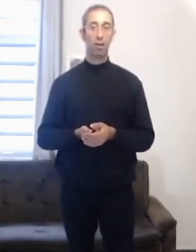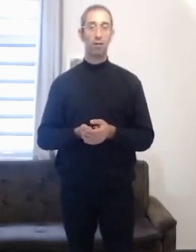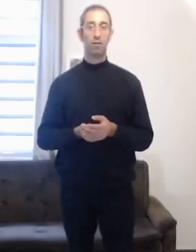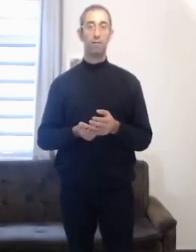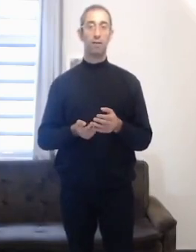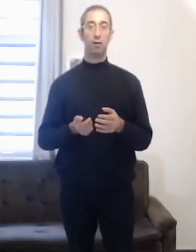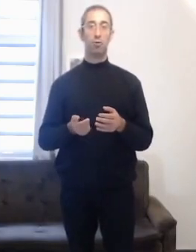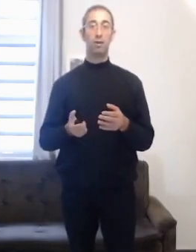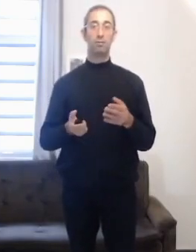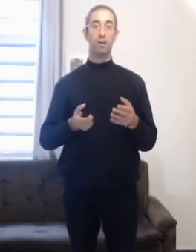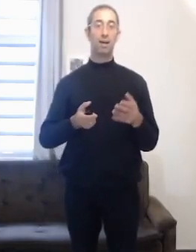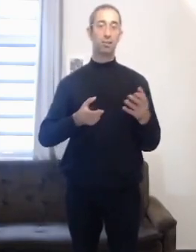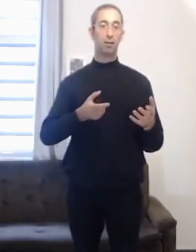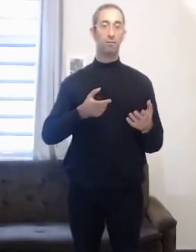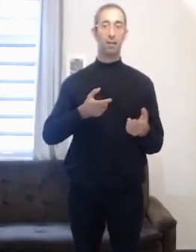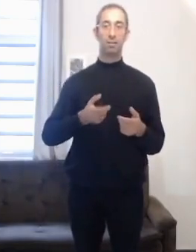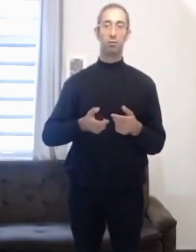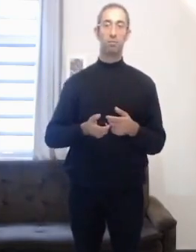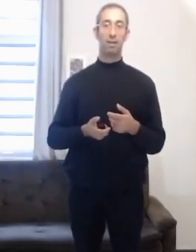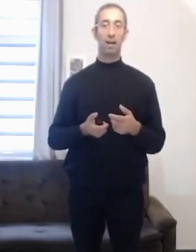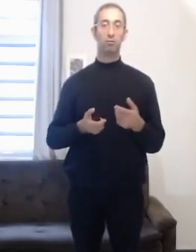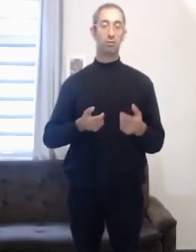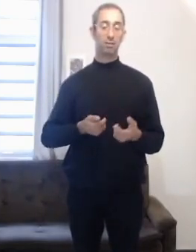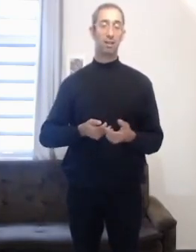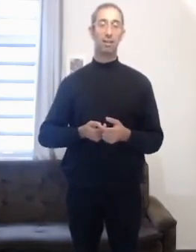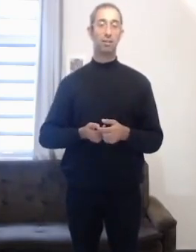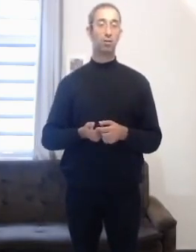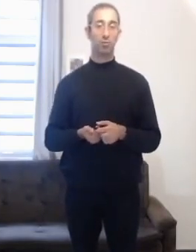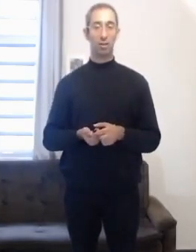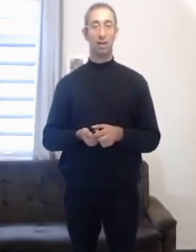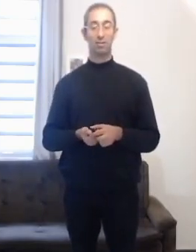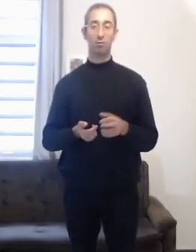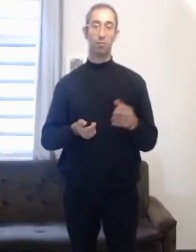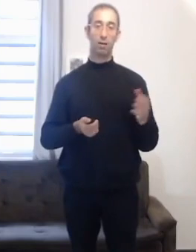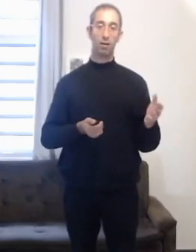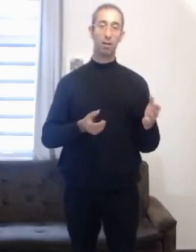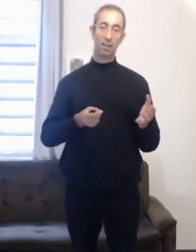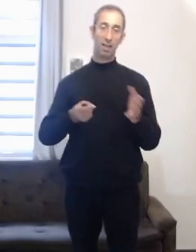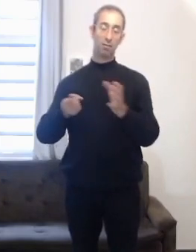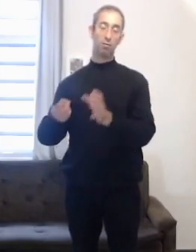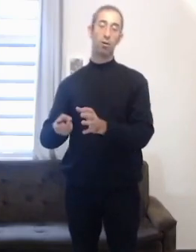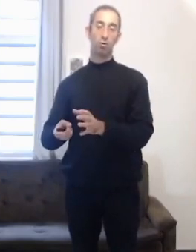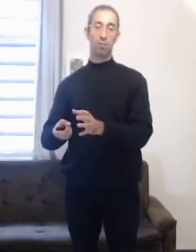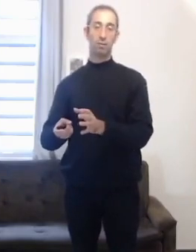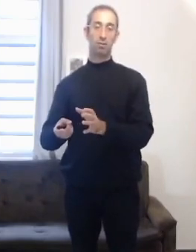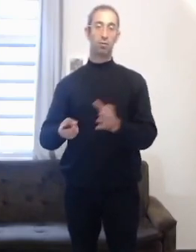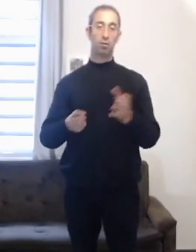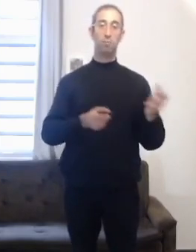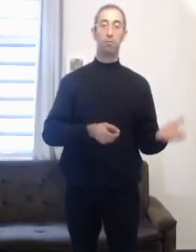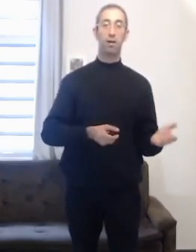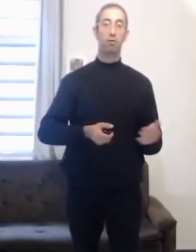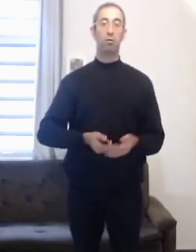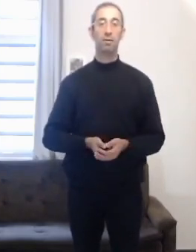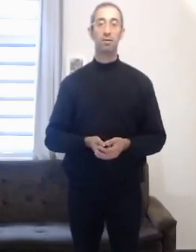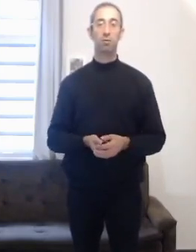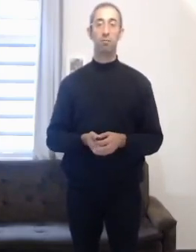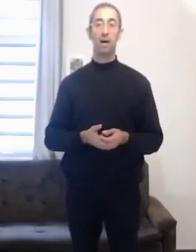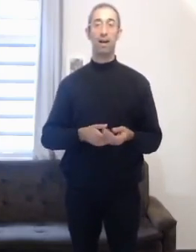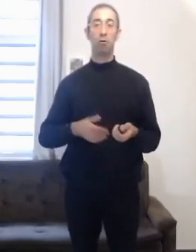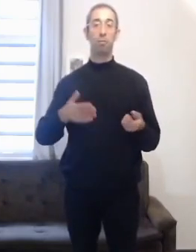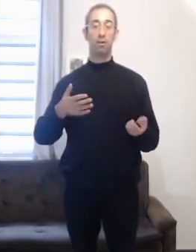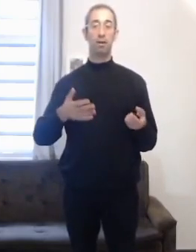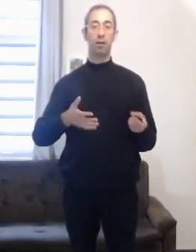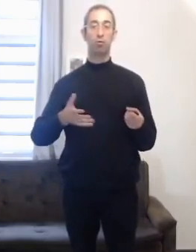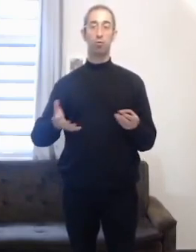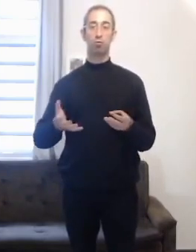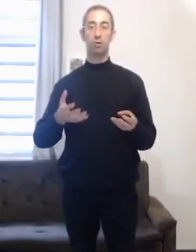produto, verificar como que as marcas de referência adoptaram suas estratégias de comunicação para o que era no comércio tradicional, para o e-commerce,